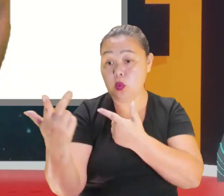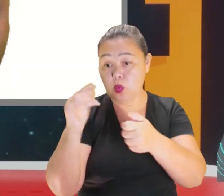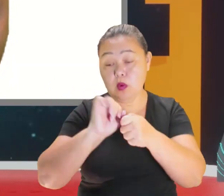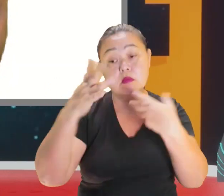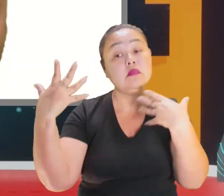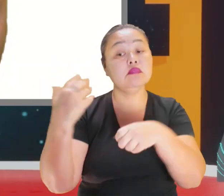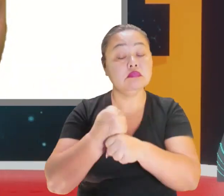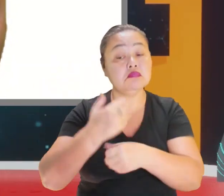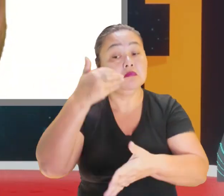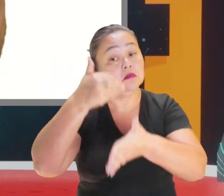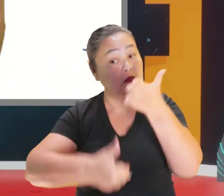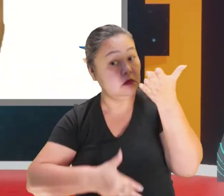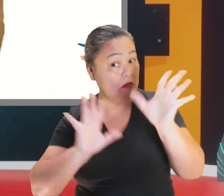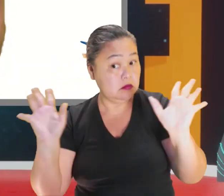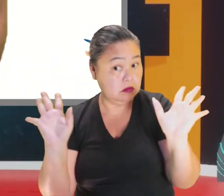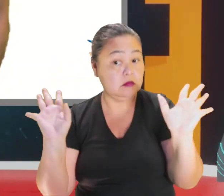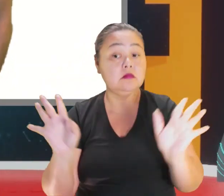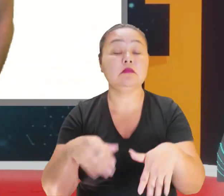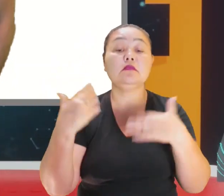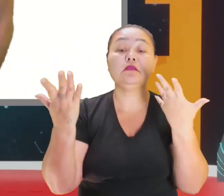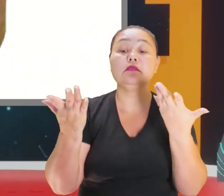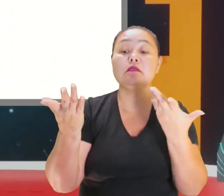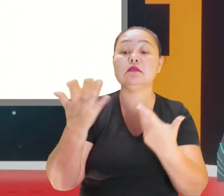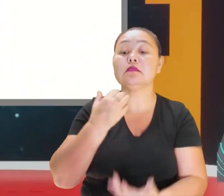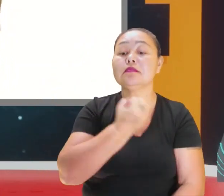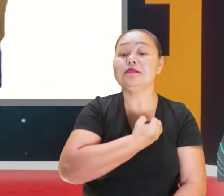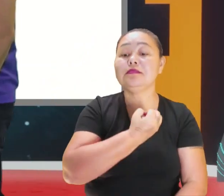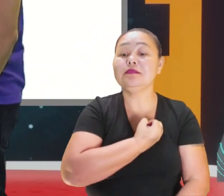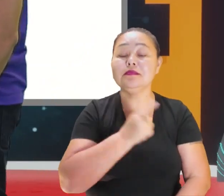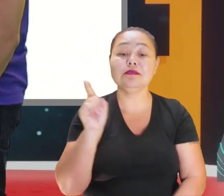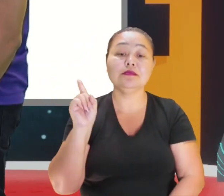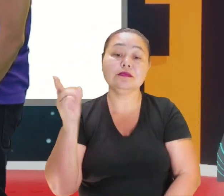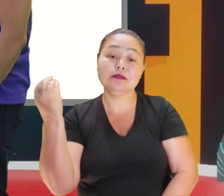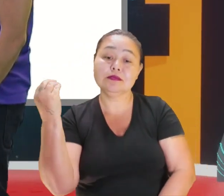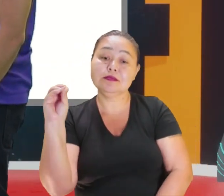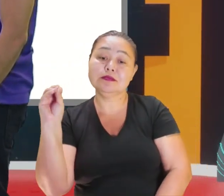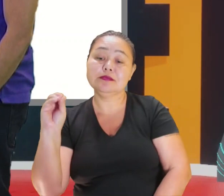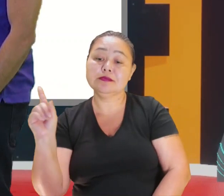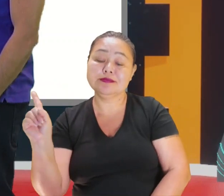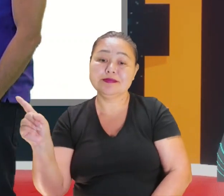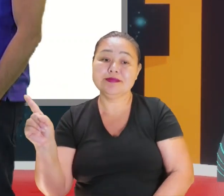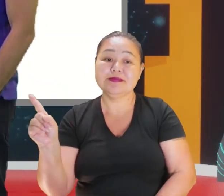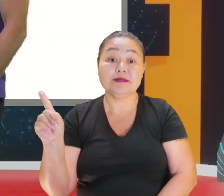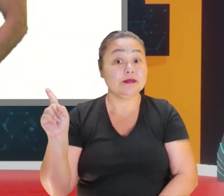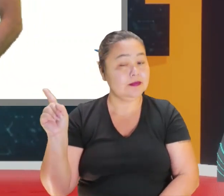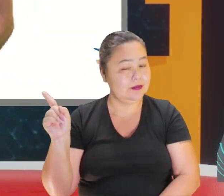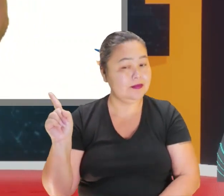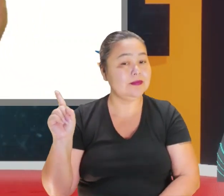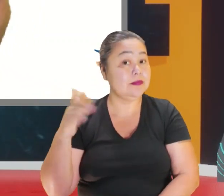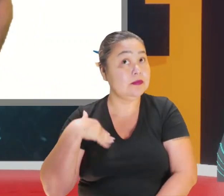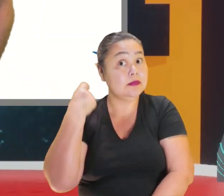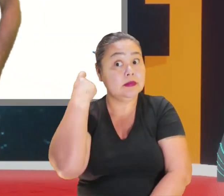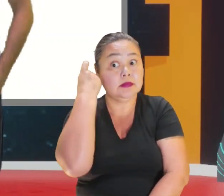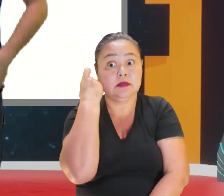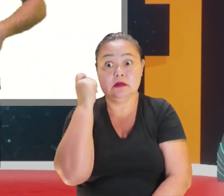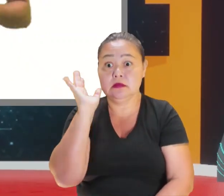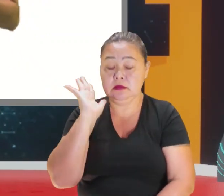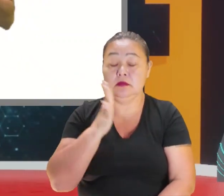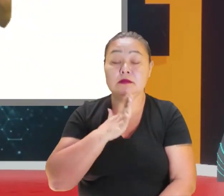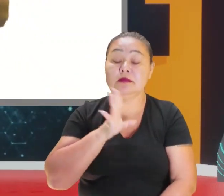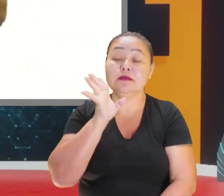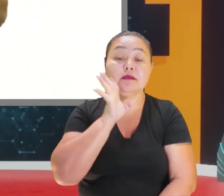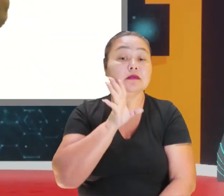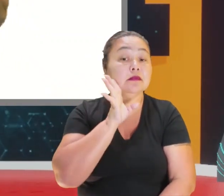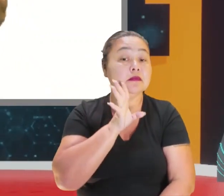bom? Beleza. Somar, subtrair, enfim. Mas agora vamos de valor numérico de uma expressão. Agora eu fiquei preocupado. Não, mas é